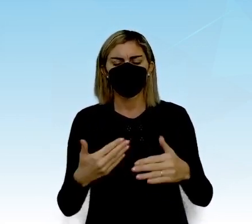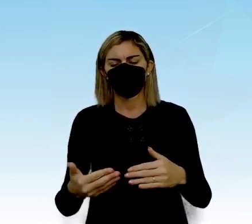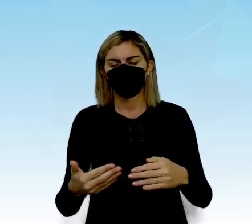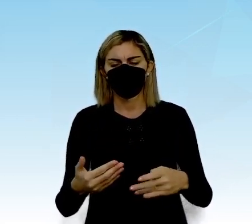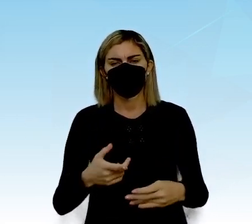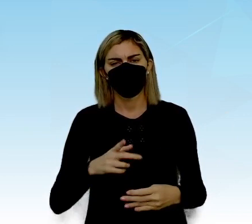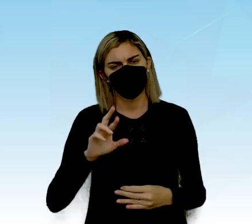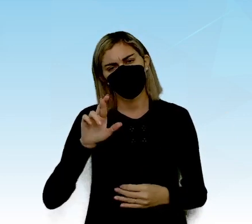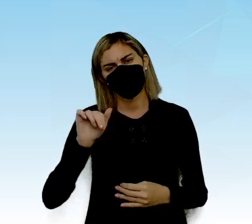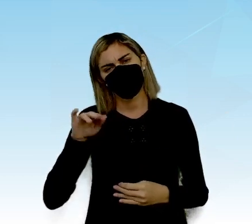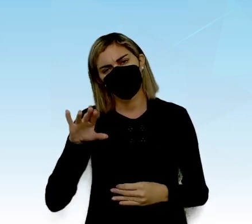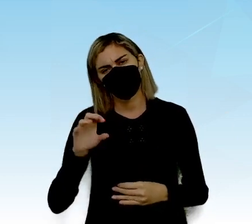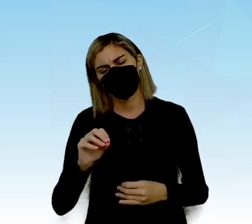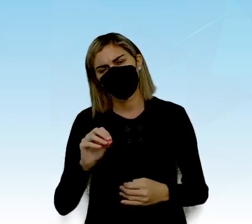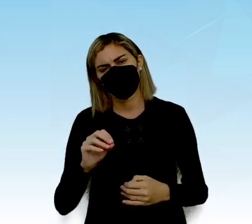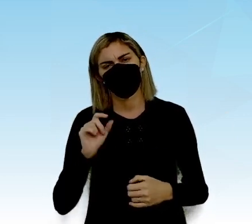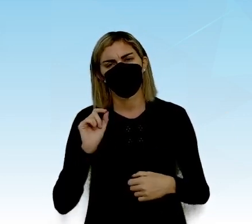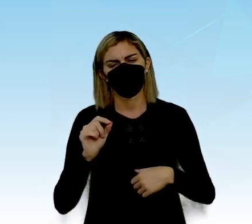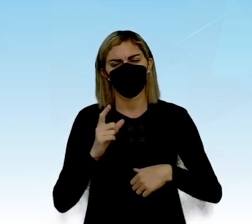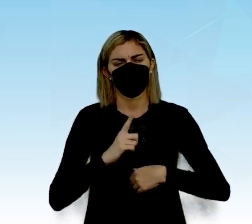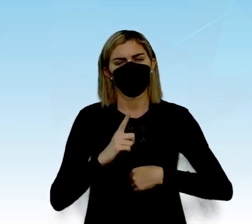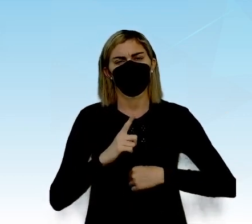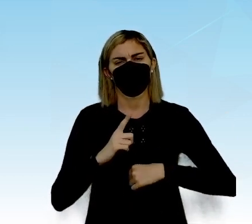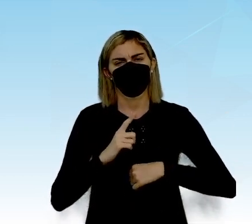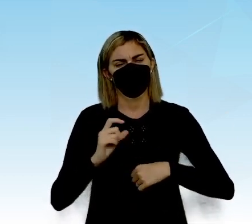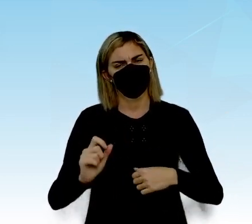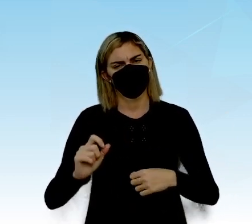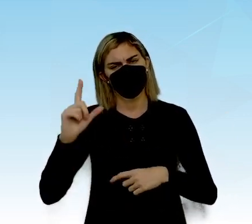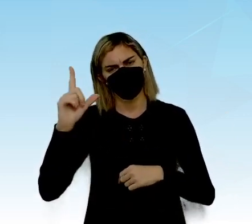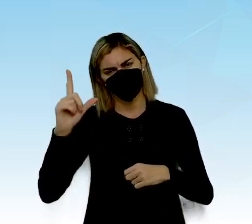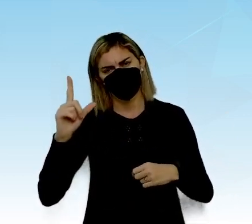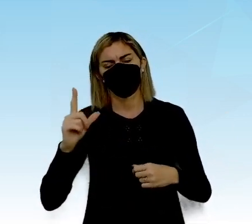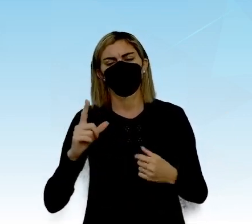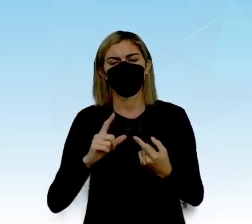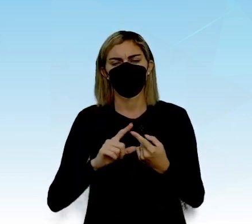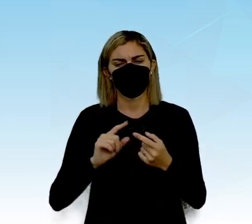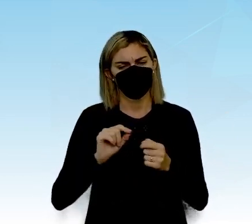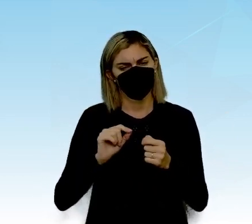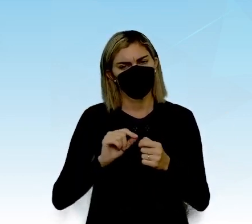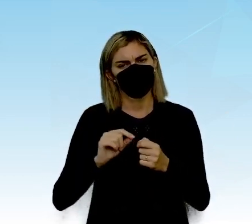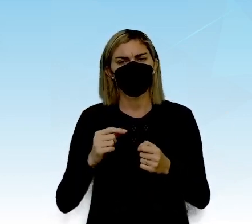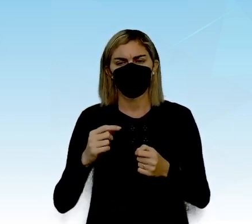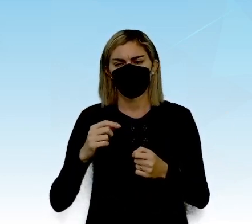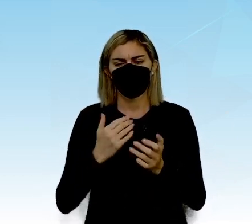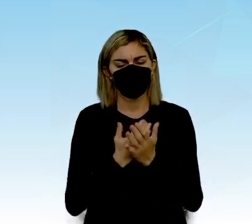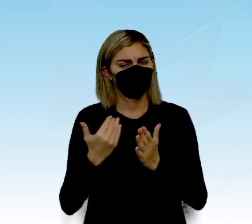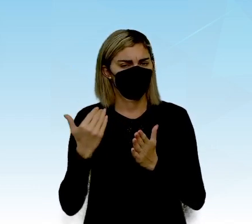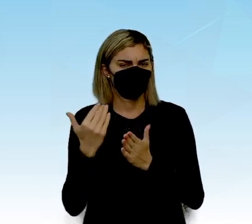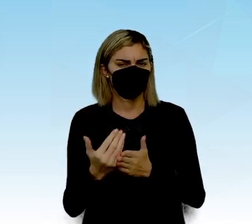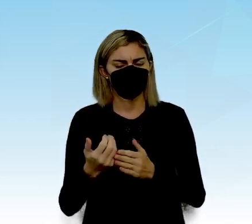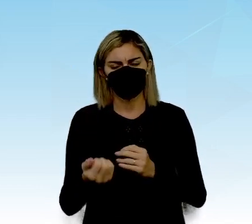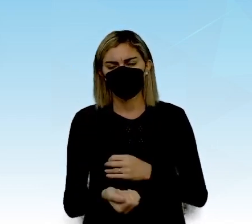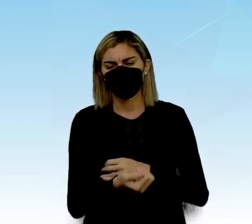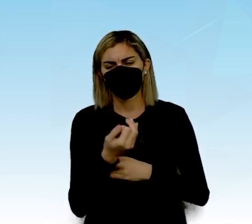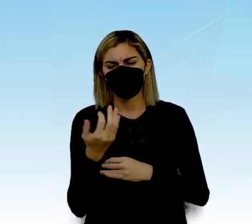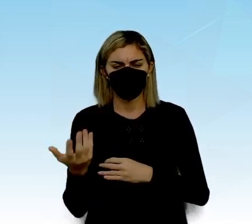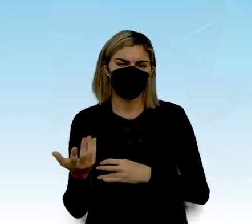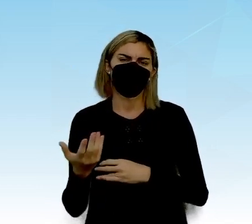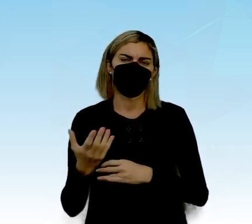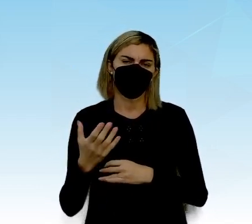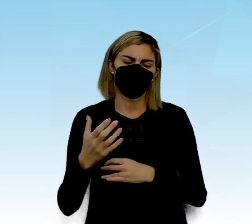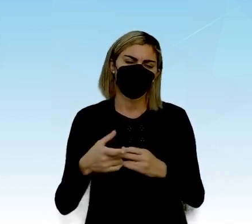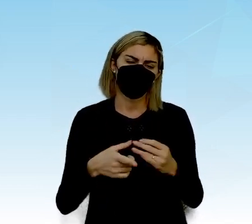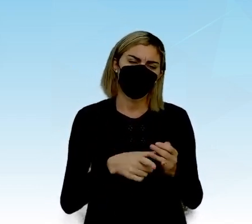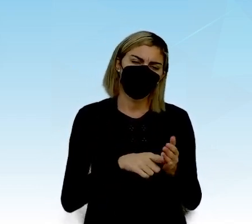ao raio. Quem tiver tamanho maior, assume maior carga, mas a quantidade de carga